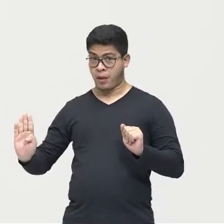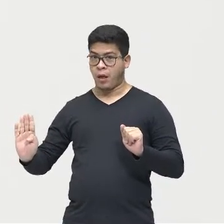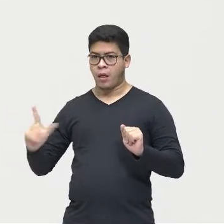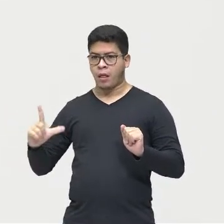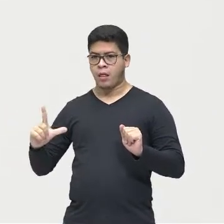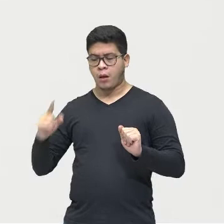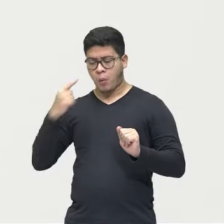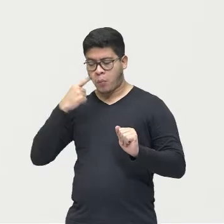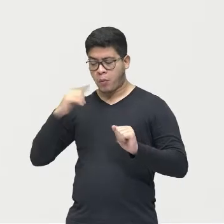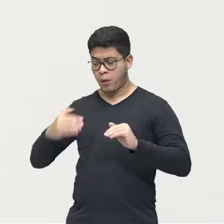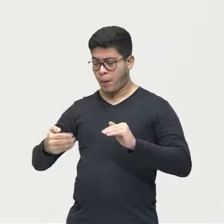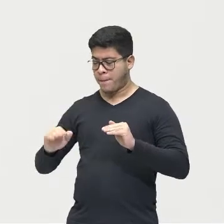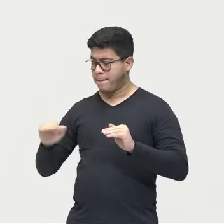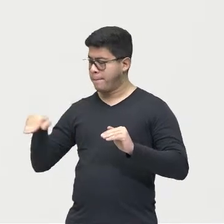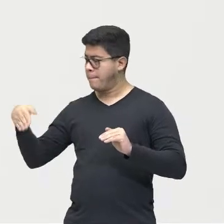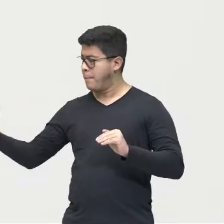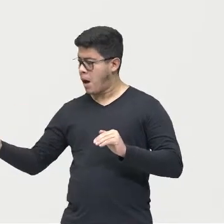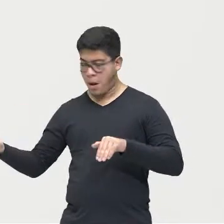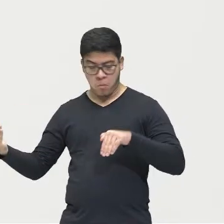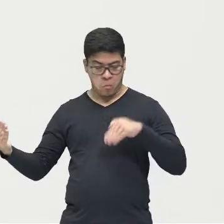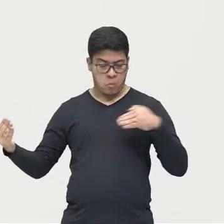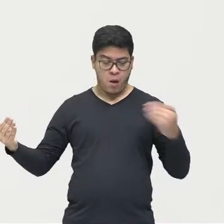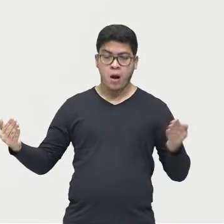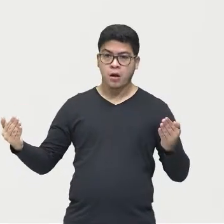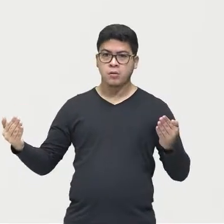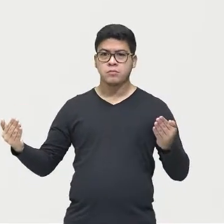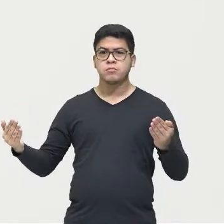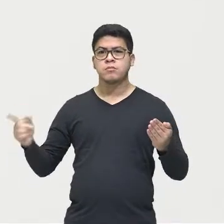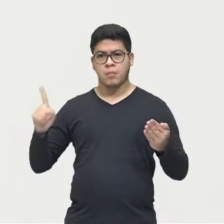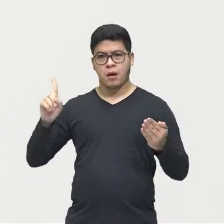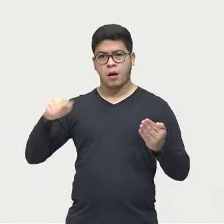AD. O prolongamento dele é esse daqui, ó.